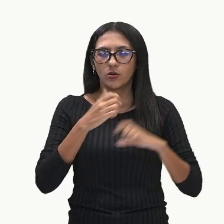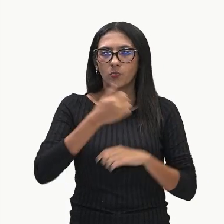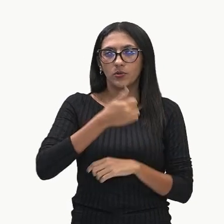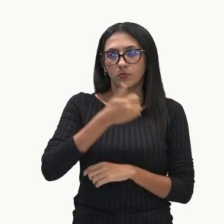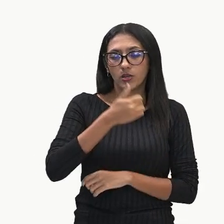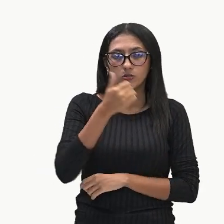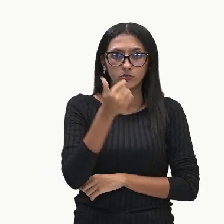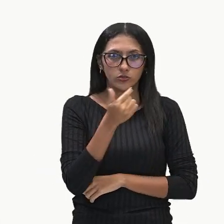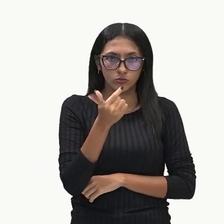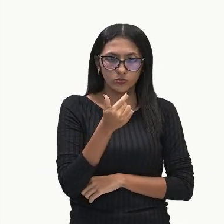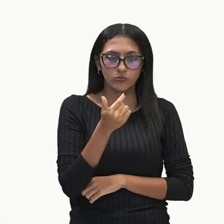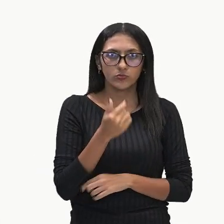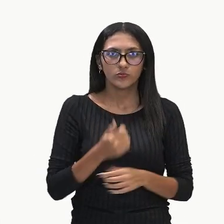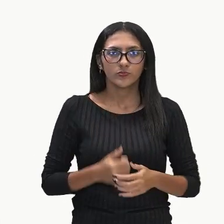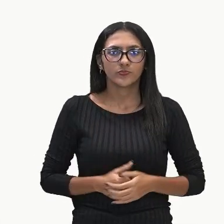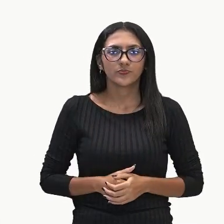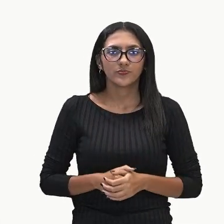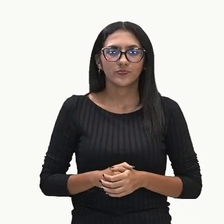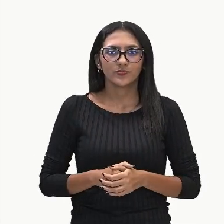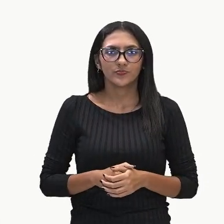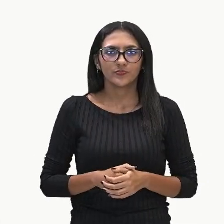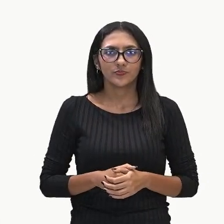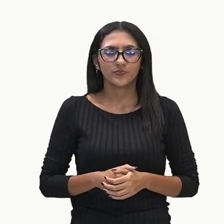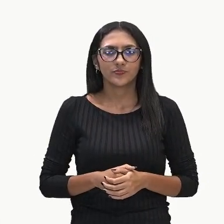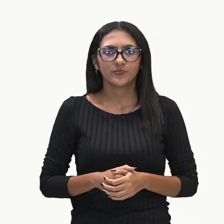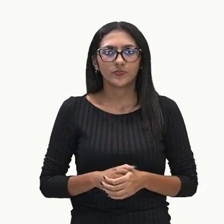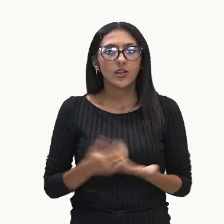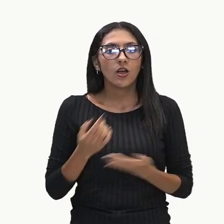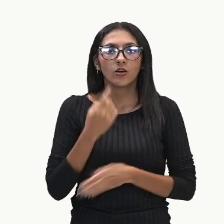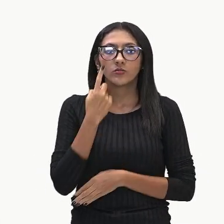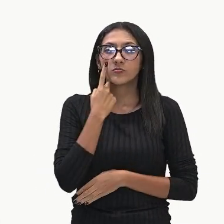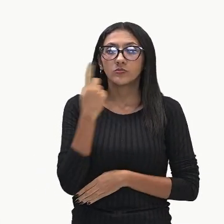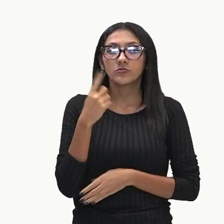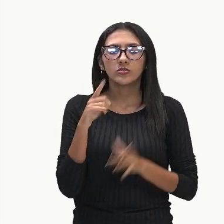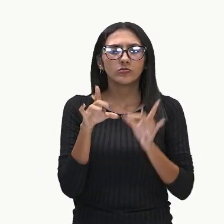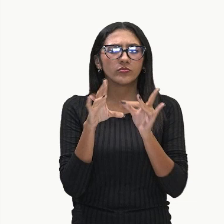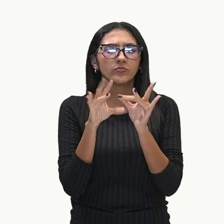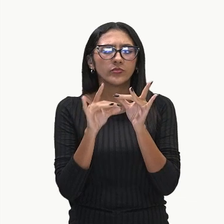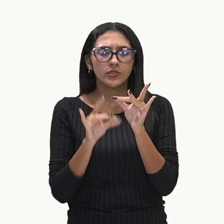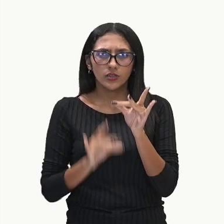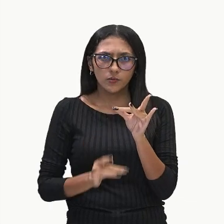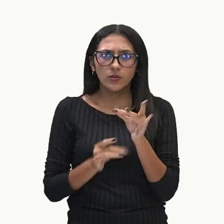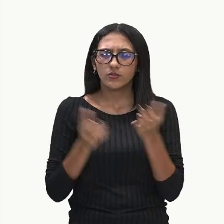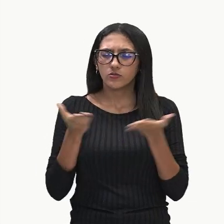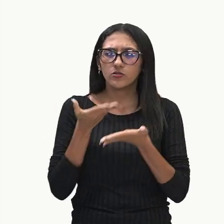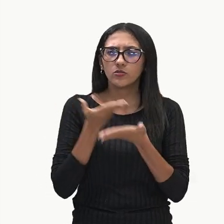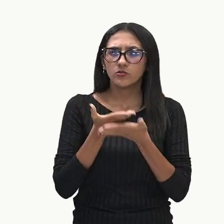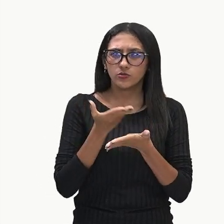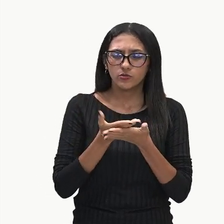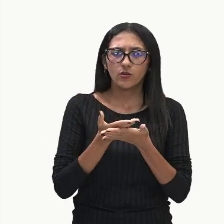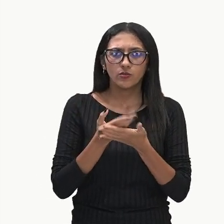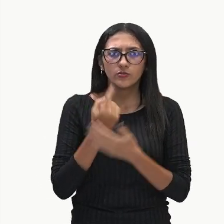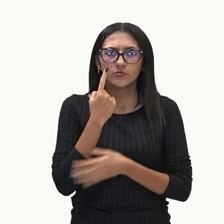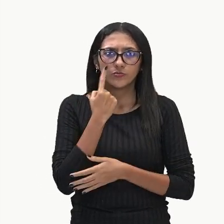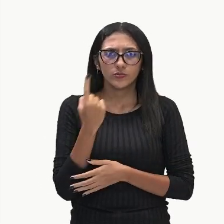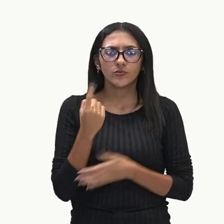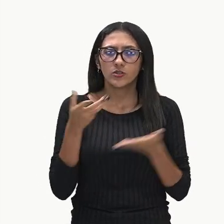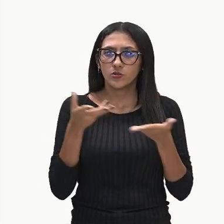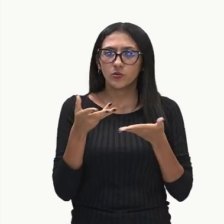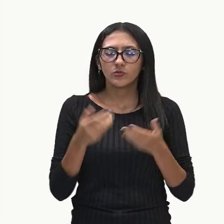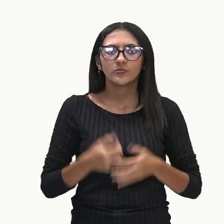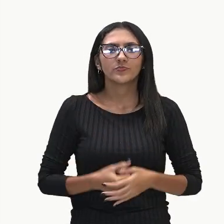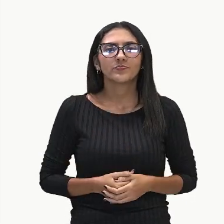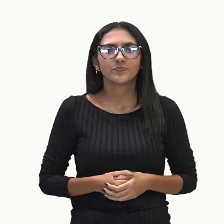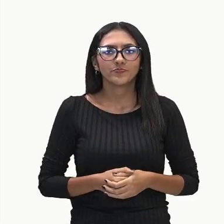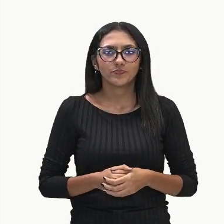chegamos aqui, ó, ali no nosso, detalhamento de estudo ali do nosso objeto de estudo aí de conhecimento, que